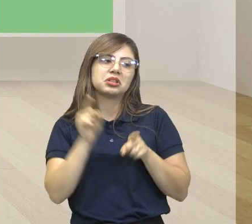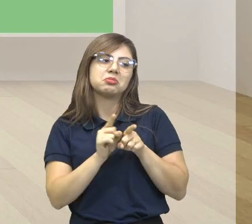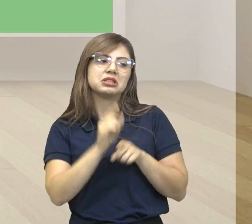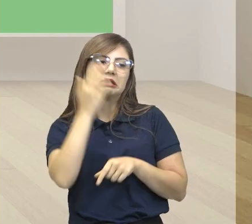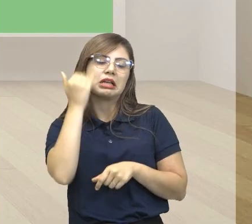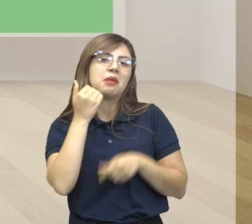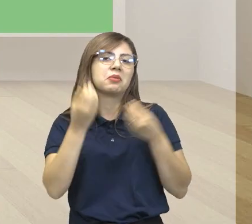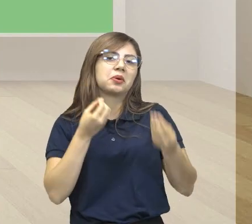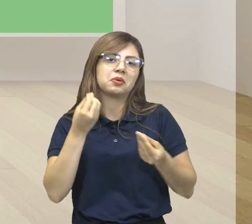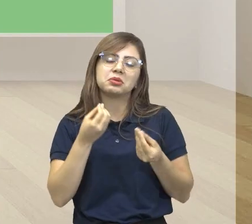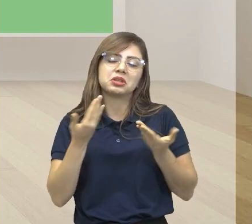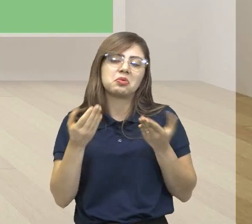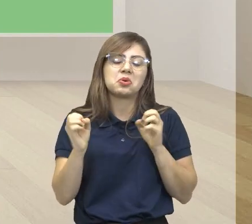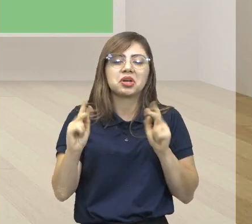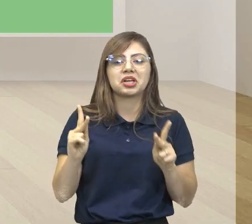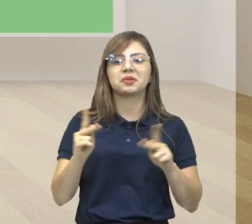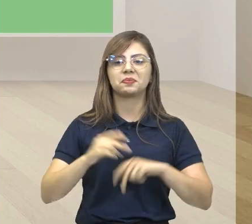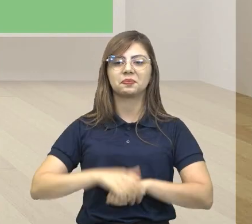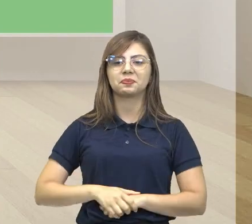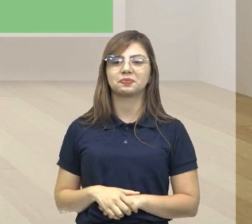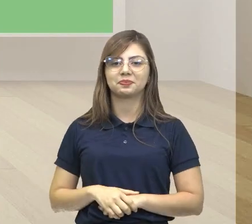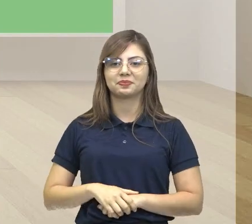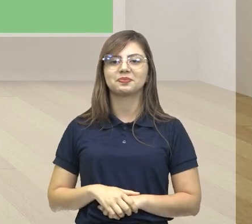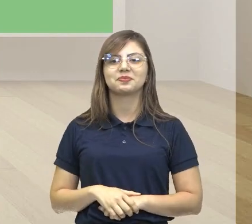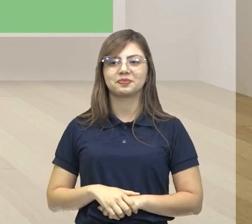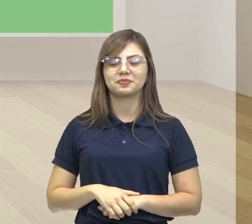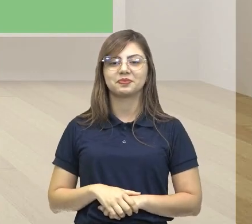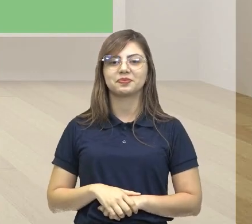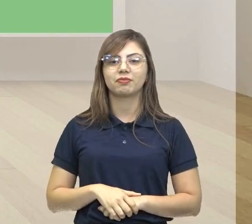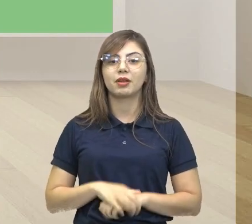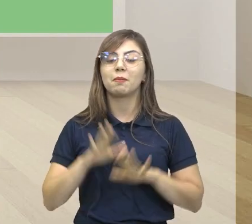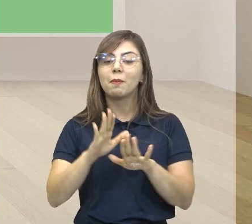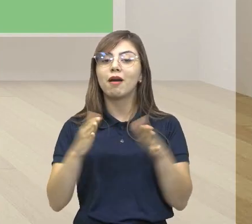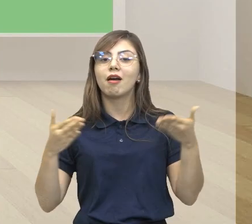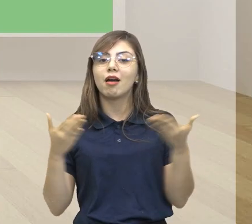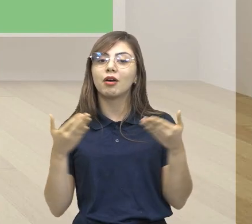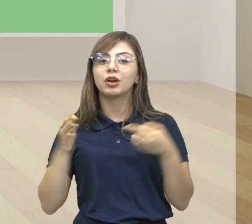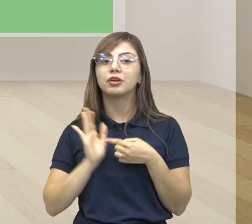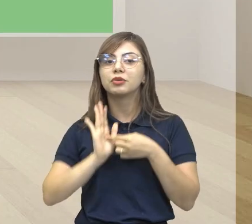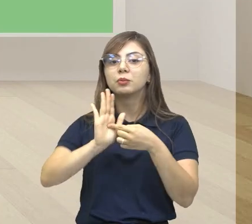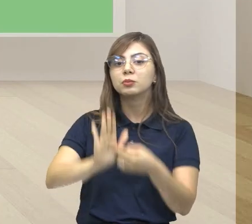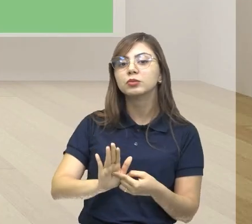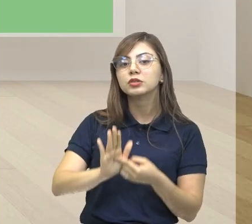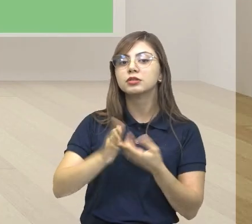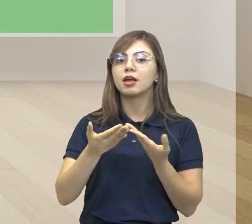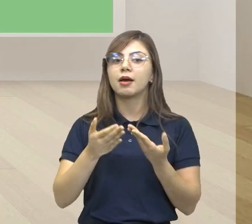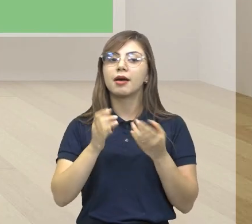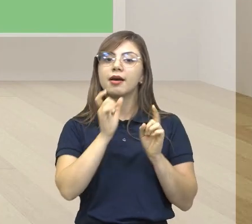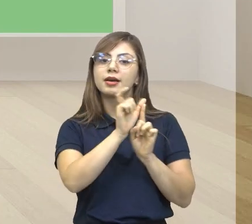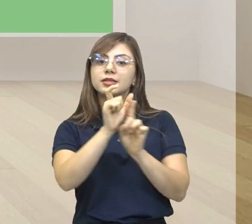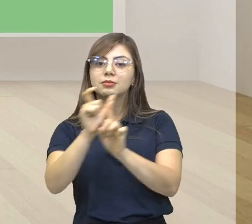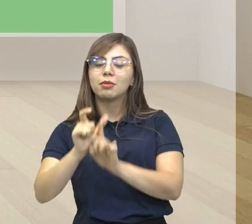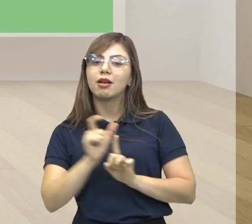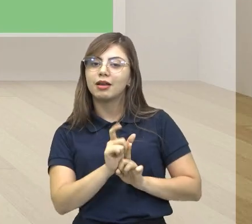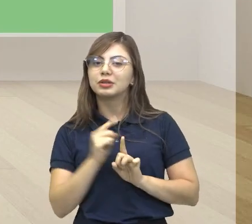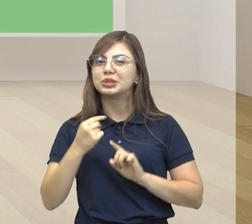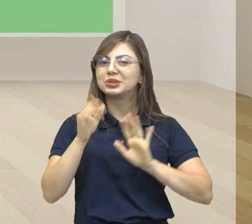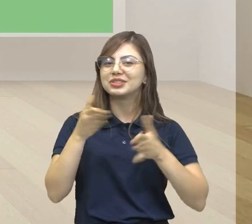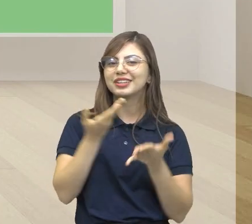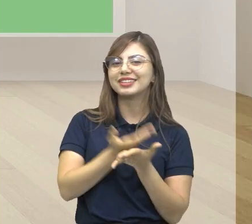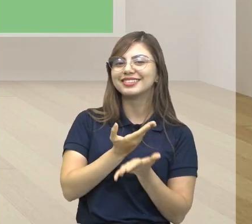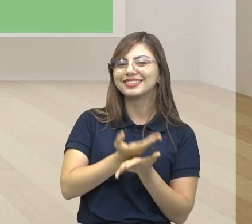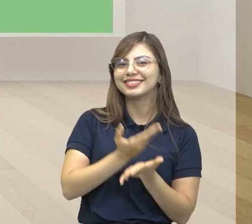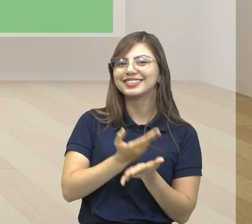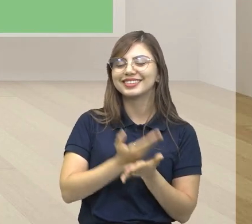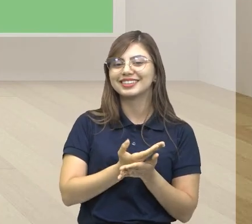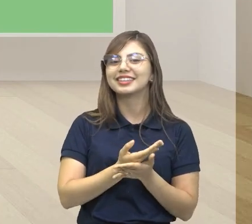certo. Tudo bem? Então, agora vou mostrar para vocês um vocabulário de algo que nós vimos ao longo da aula. Nós